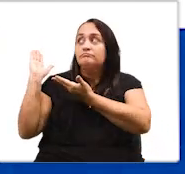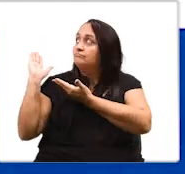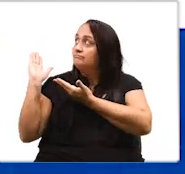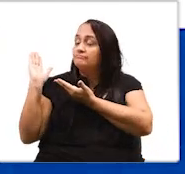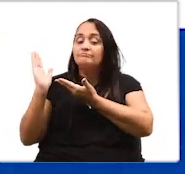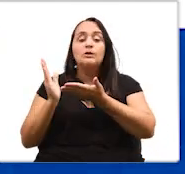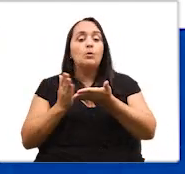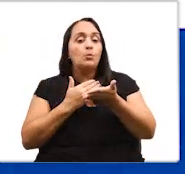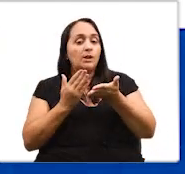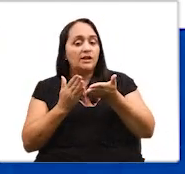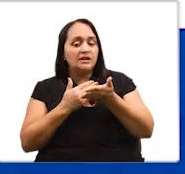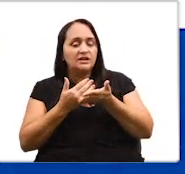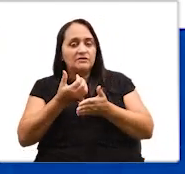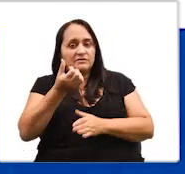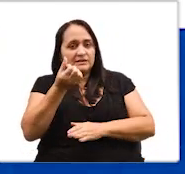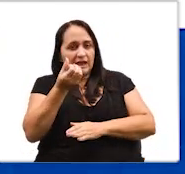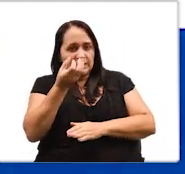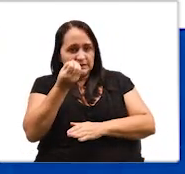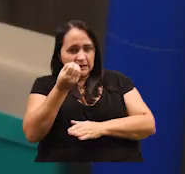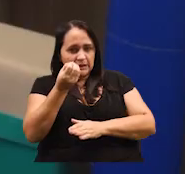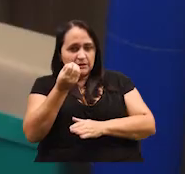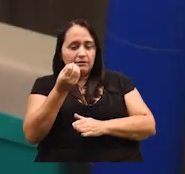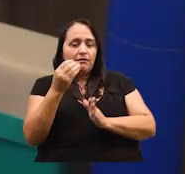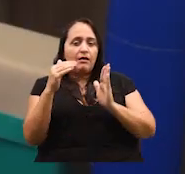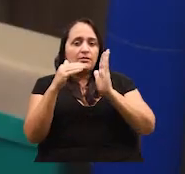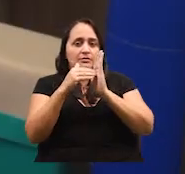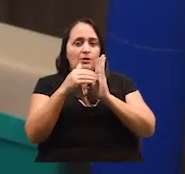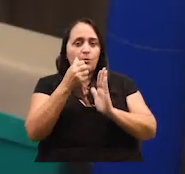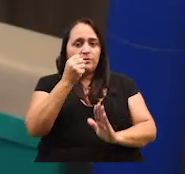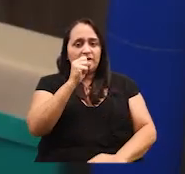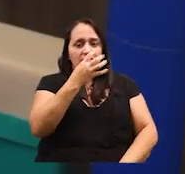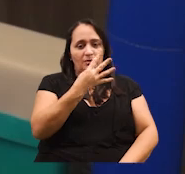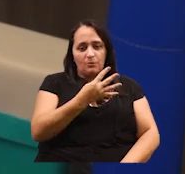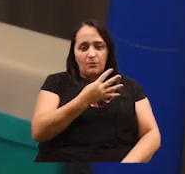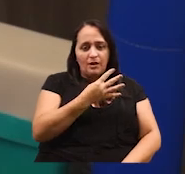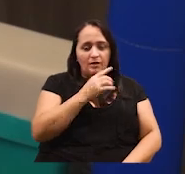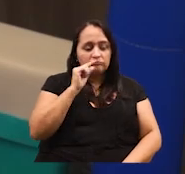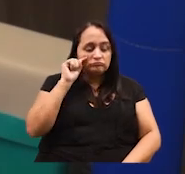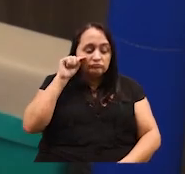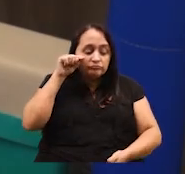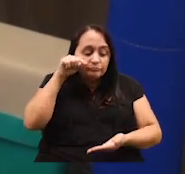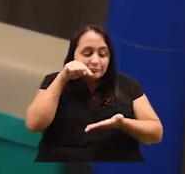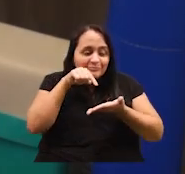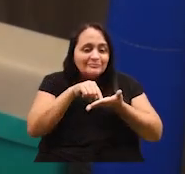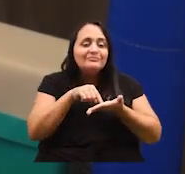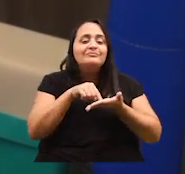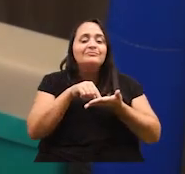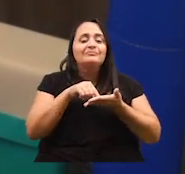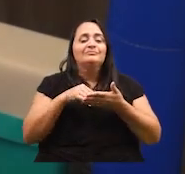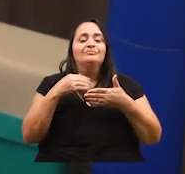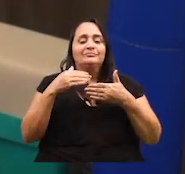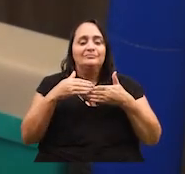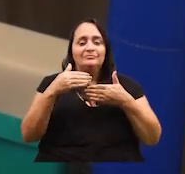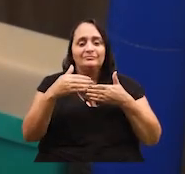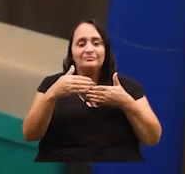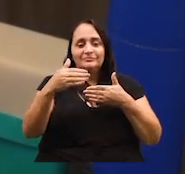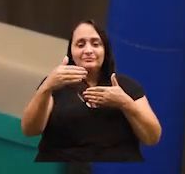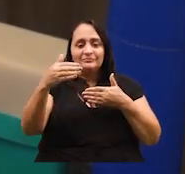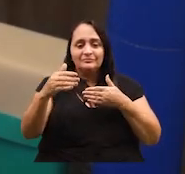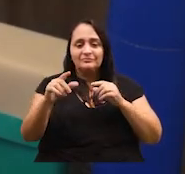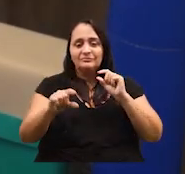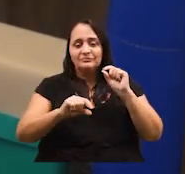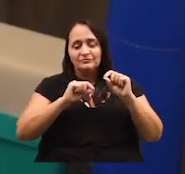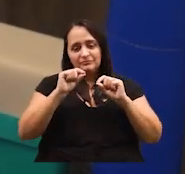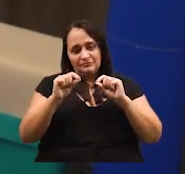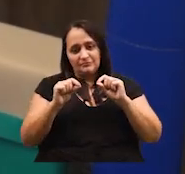páginas 60 a 84, se você tiver com ele em mãos, localiza a nossa sequência. Porque hoje a proposta